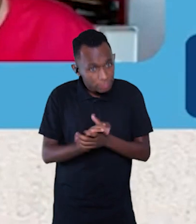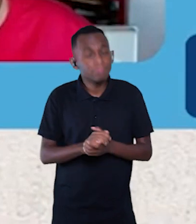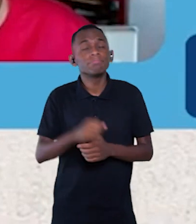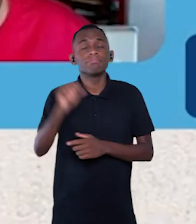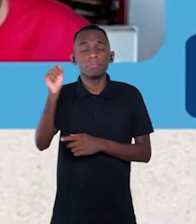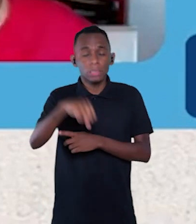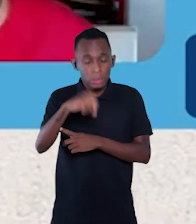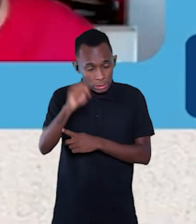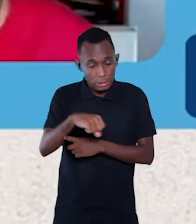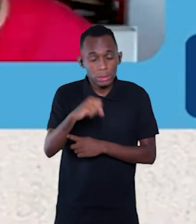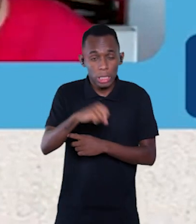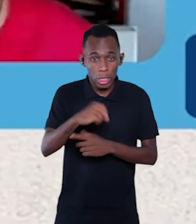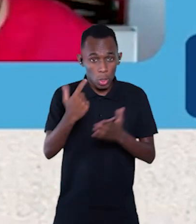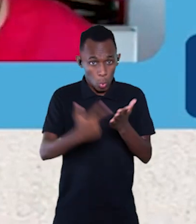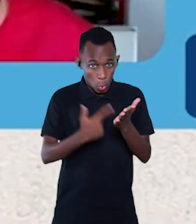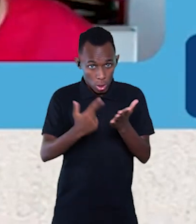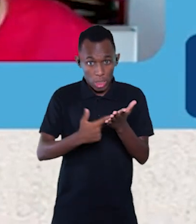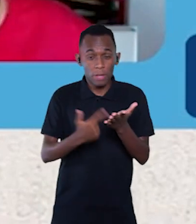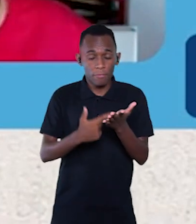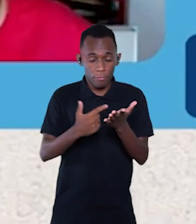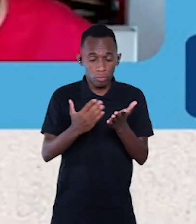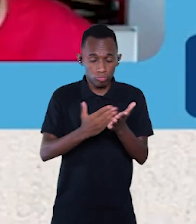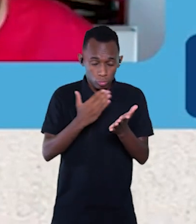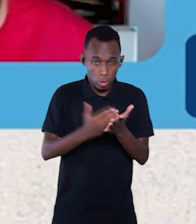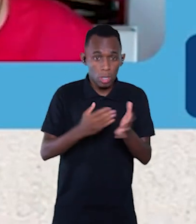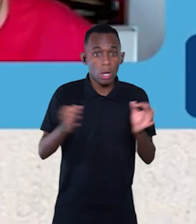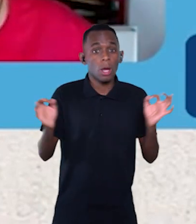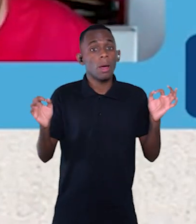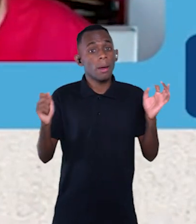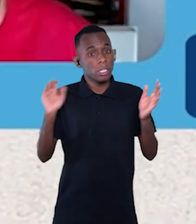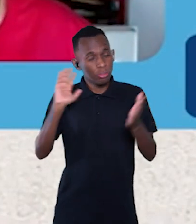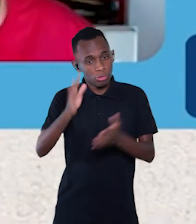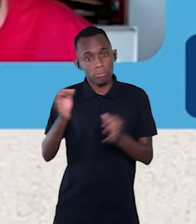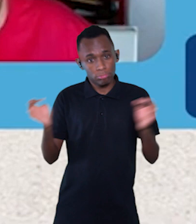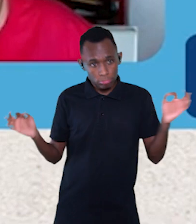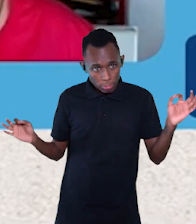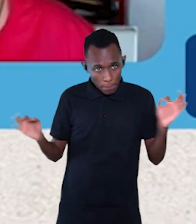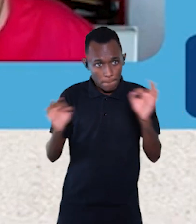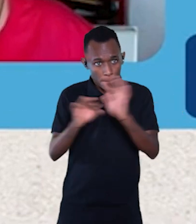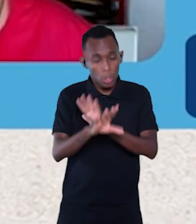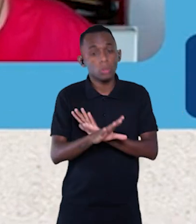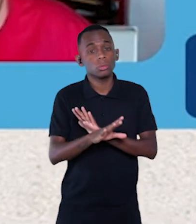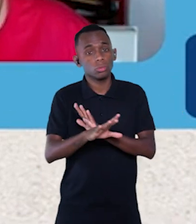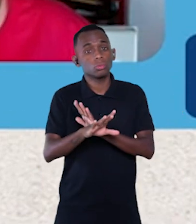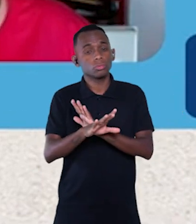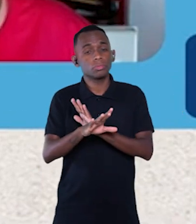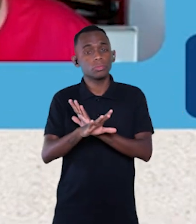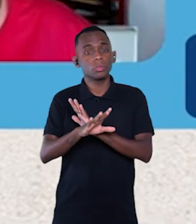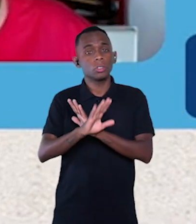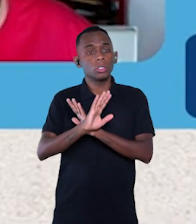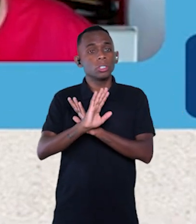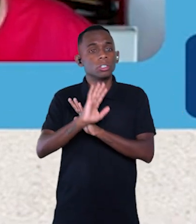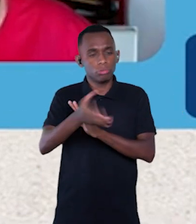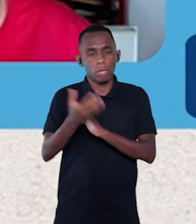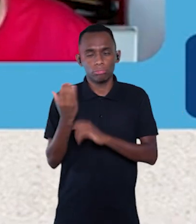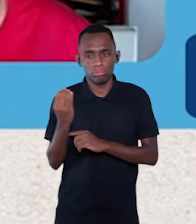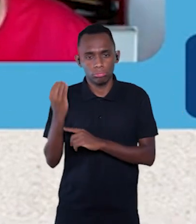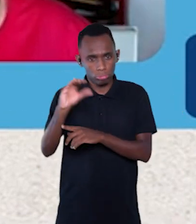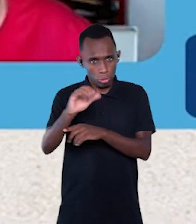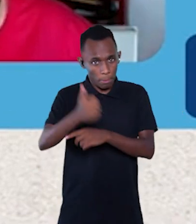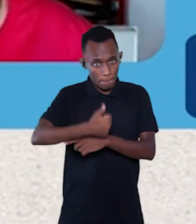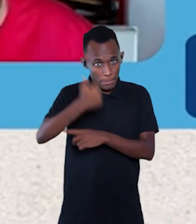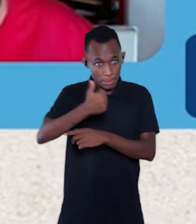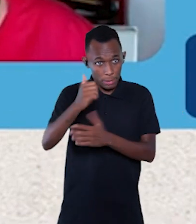também engatilhado? Sim, a gente já tem um livro já contratado, né, da mesma editora, que é a Civilização Brasileira, que eu lancei esse